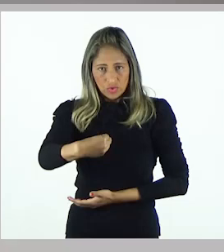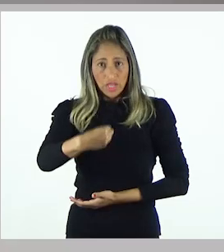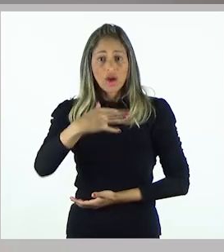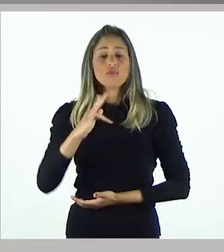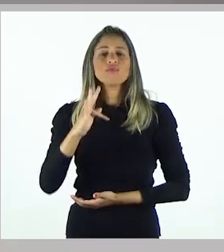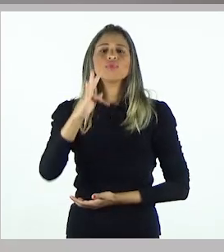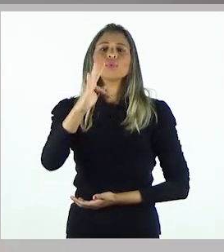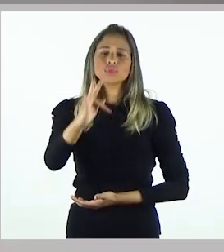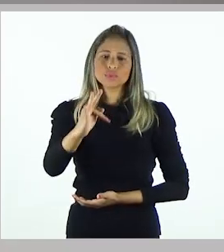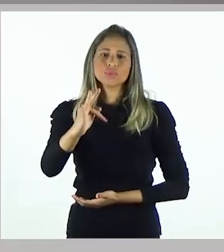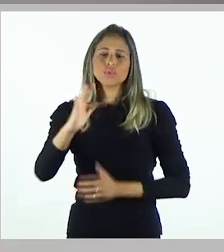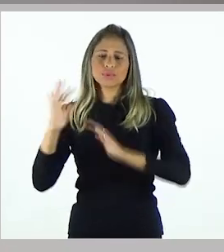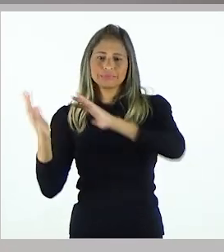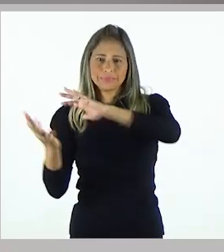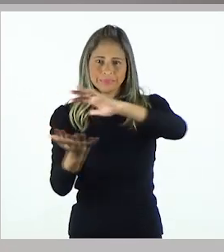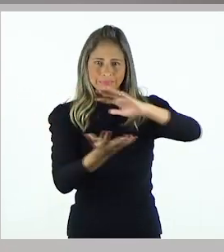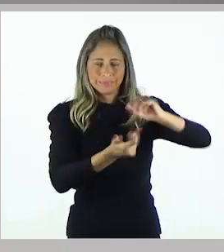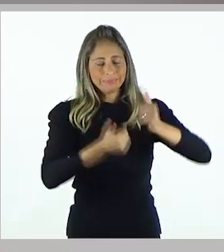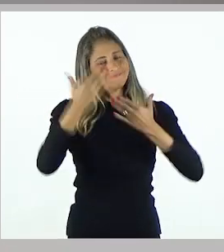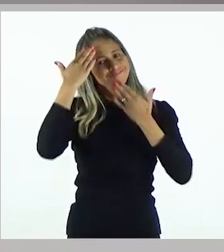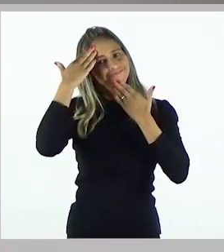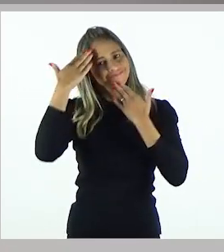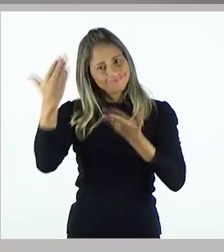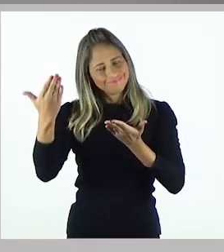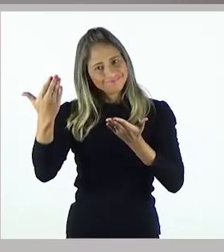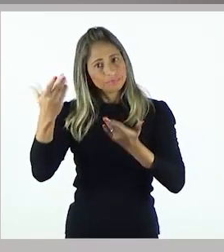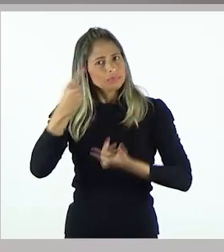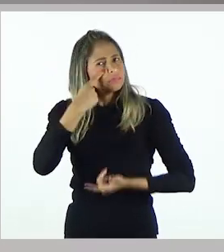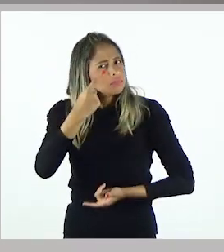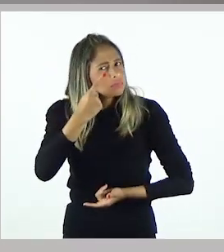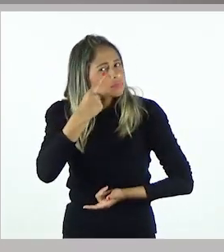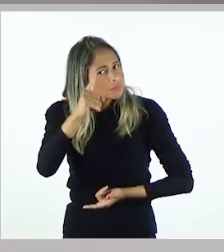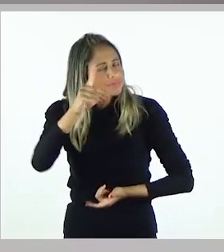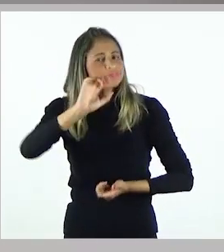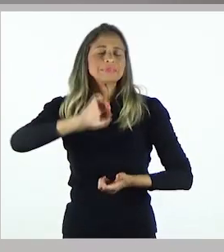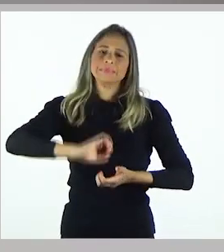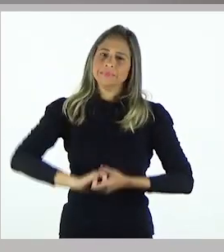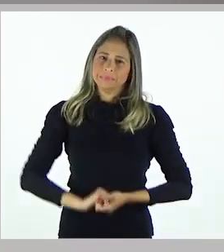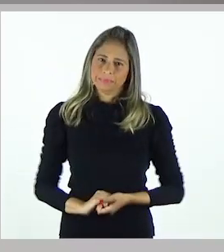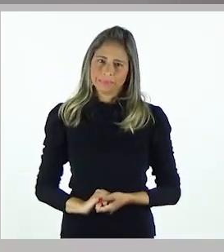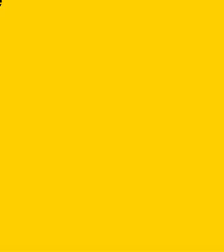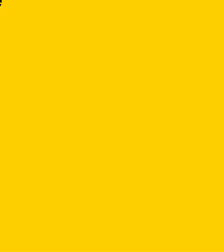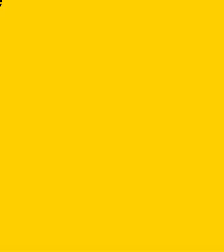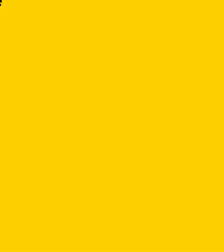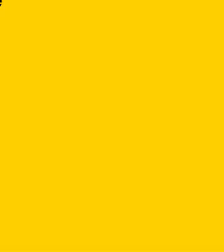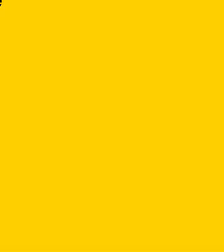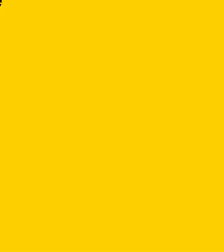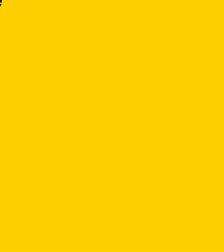filhos, é o futuro do nosso planeta. Muito obrigada. Fique atento, fique atenta.